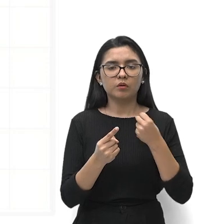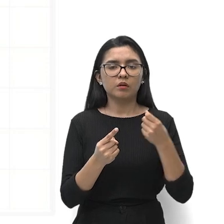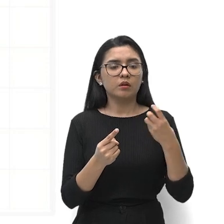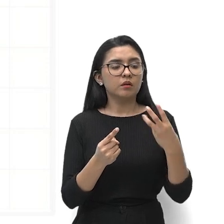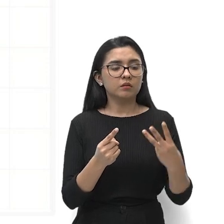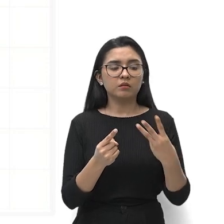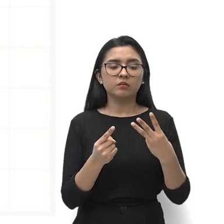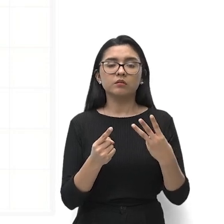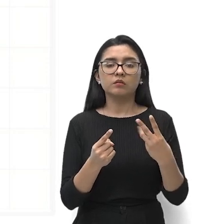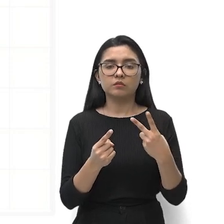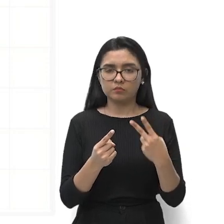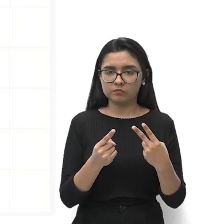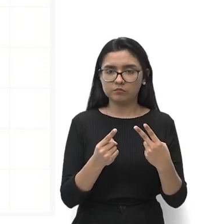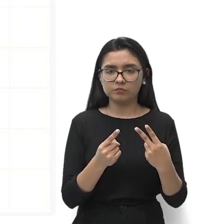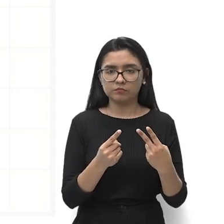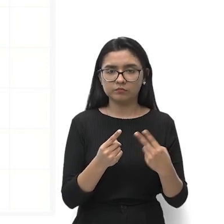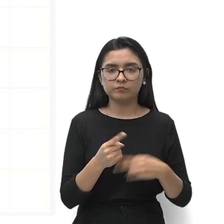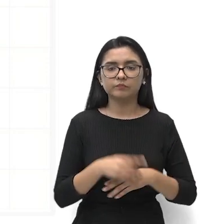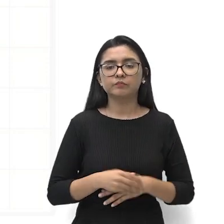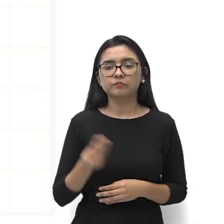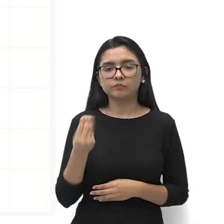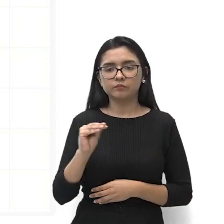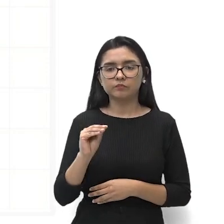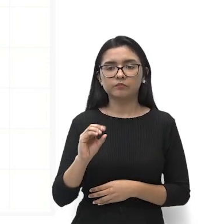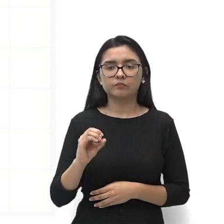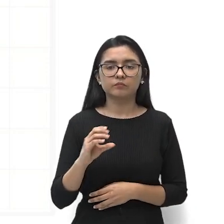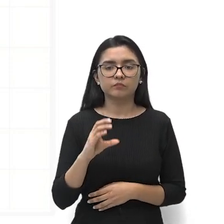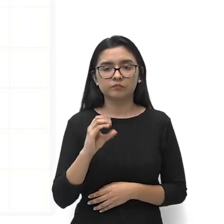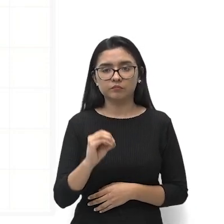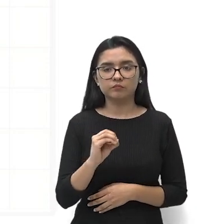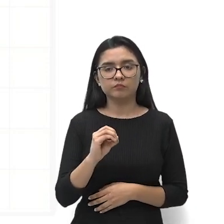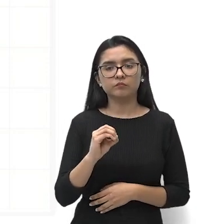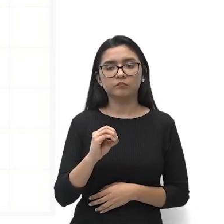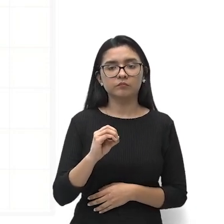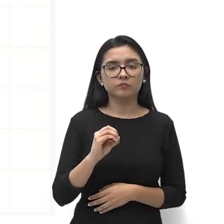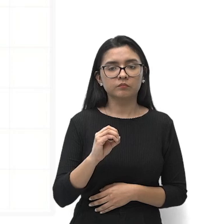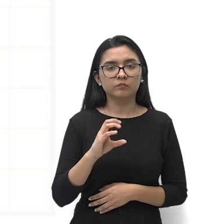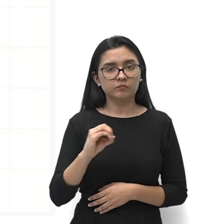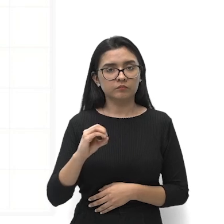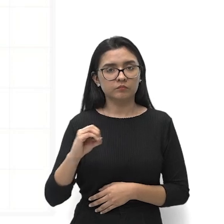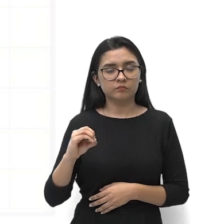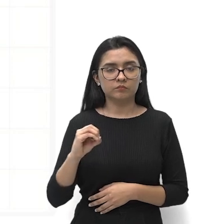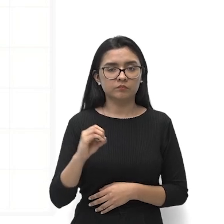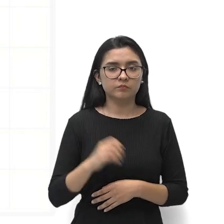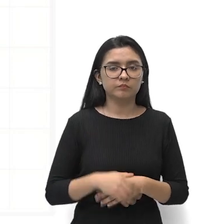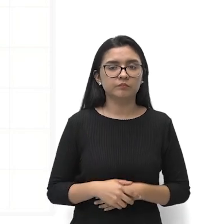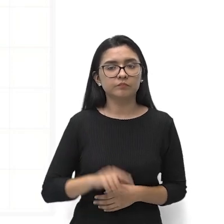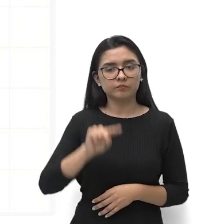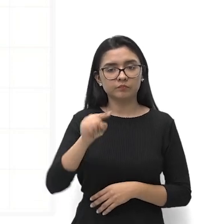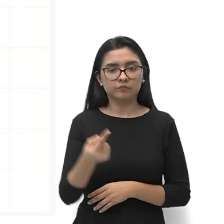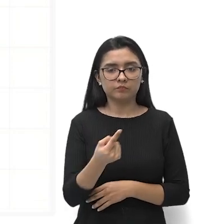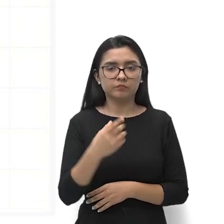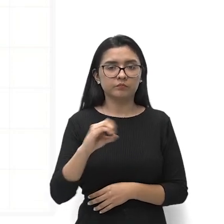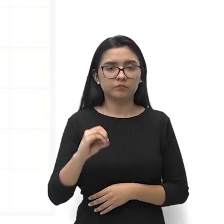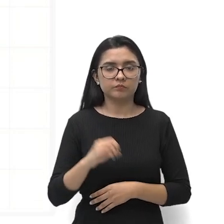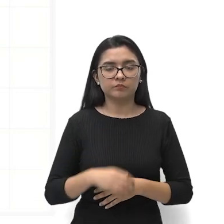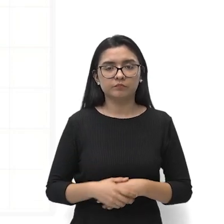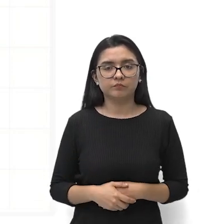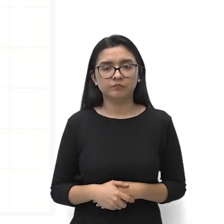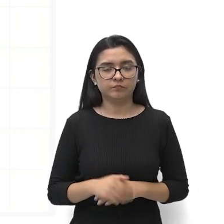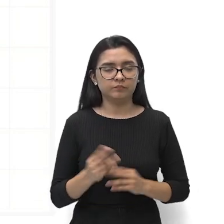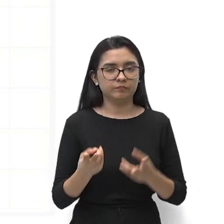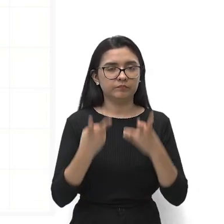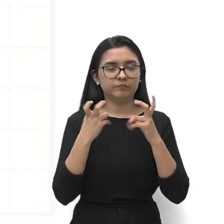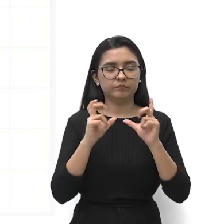isso? Então eu vou acrescentar aqui com zero, ó. 1, 2, 3, vírgula, 0.